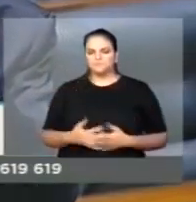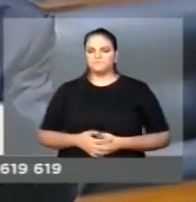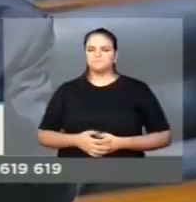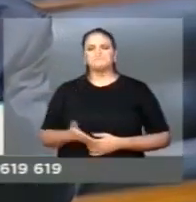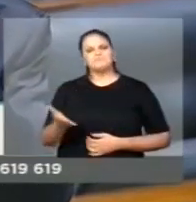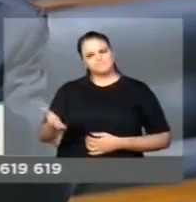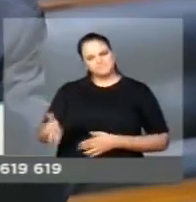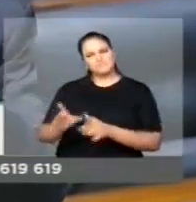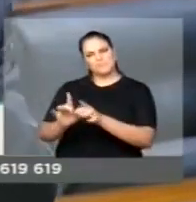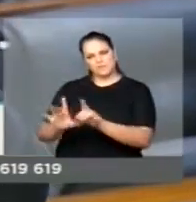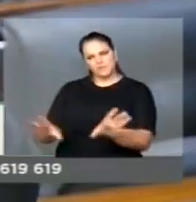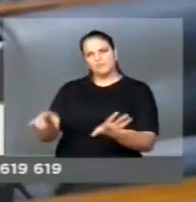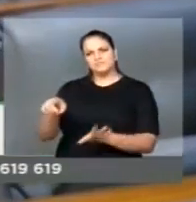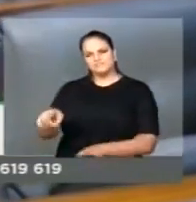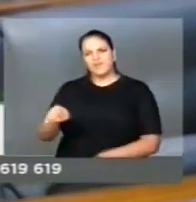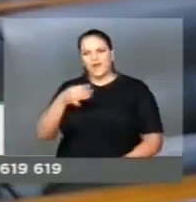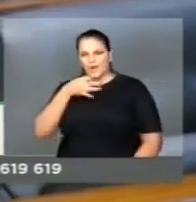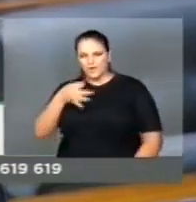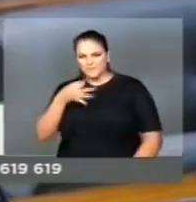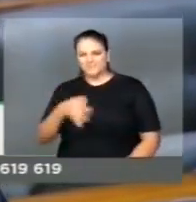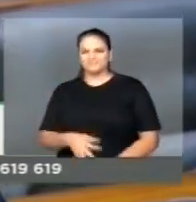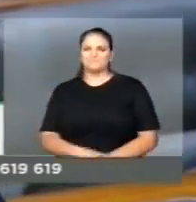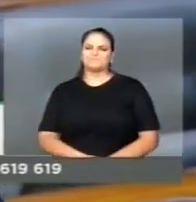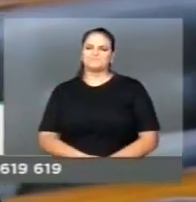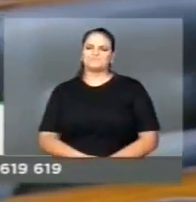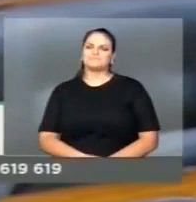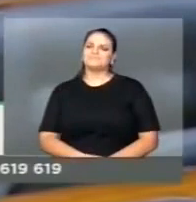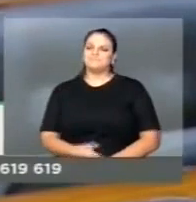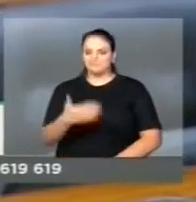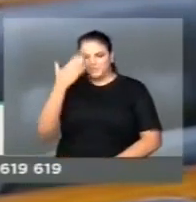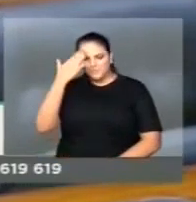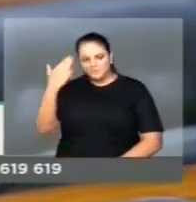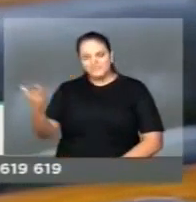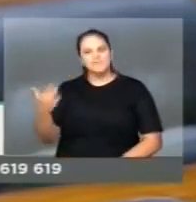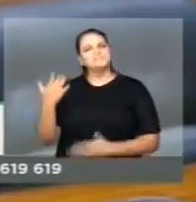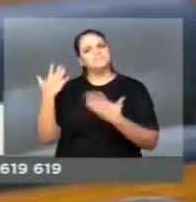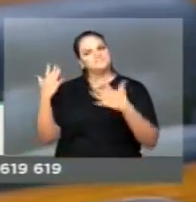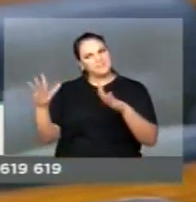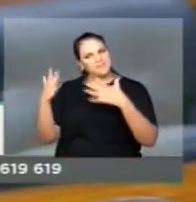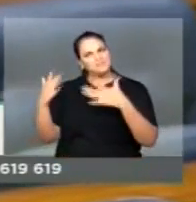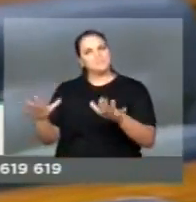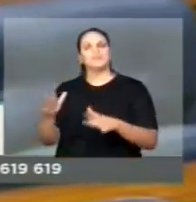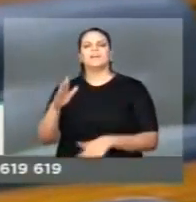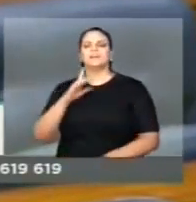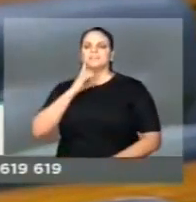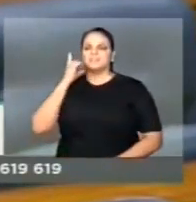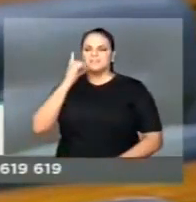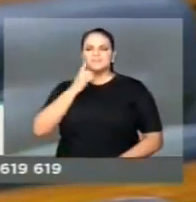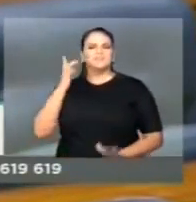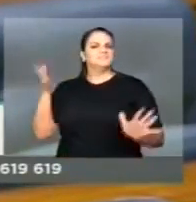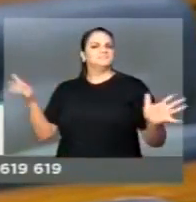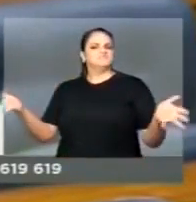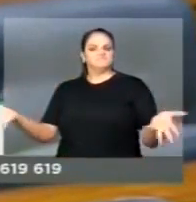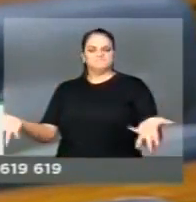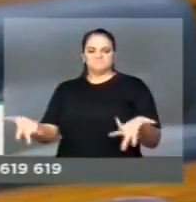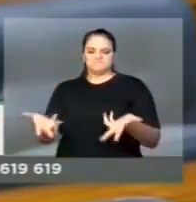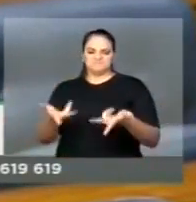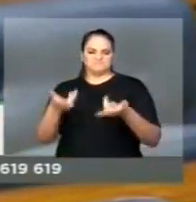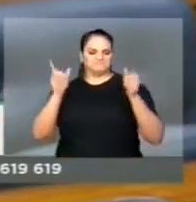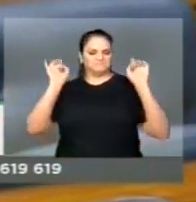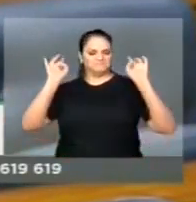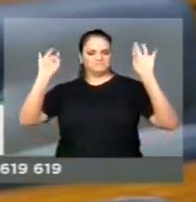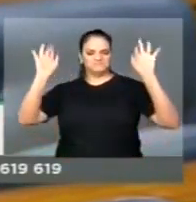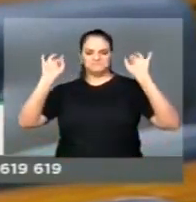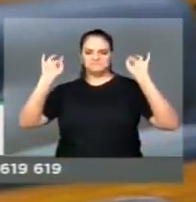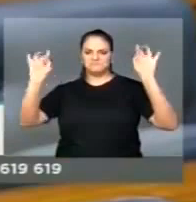Rauli. Queria primeiro parabenizar Vossa Excelência pelo brilhantismo do pronunciamento, como aliás é muito comum nesta